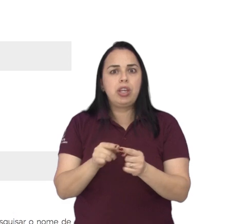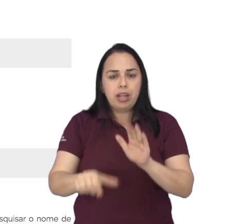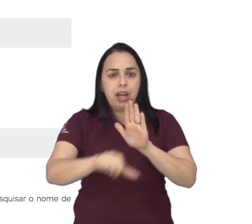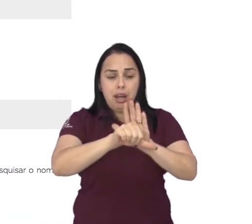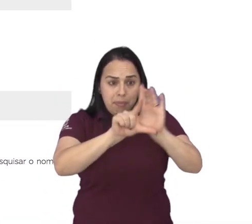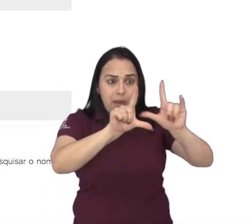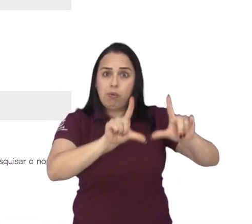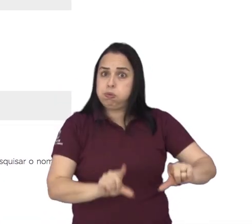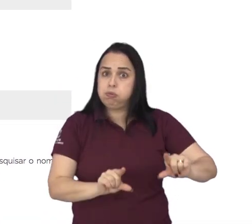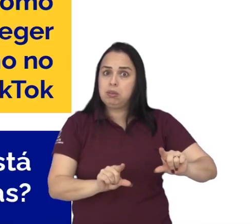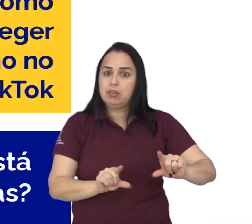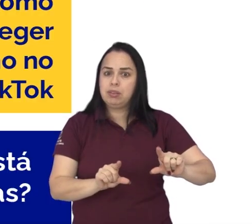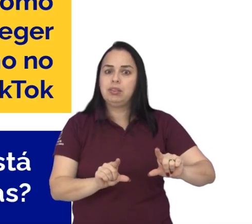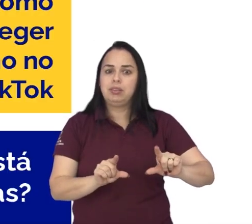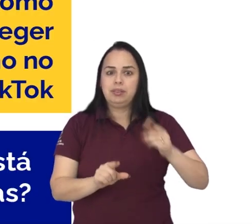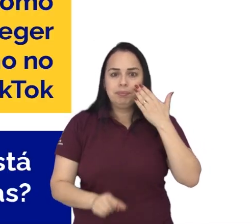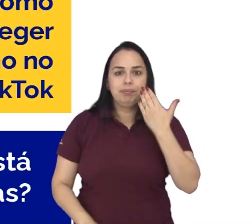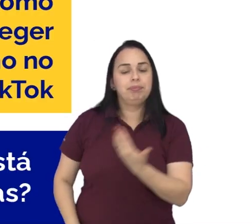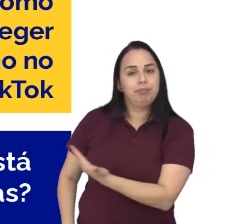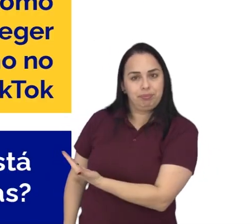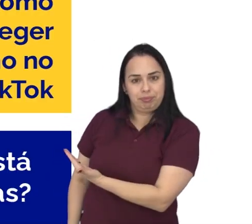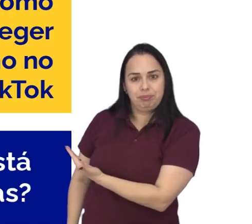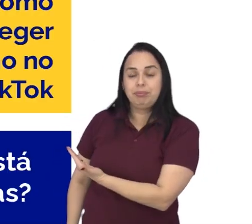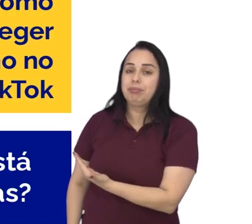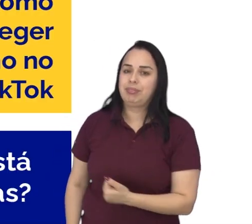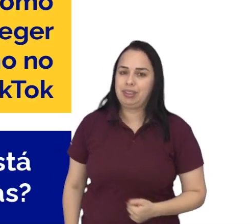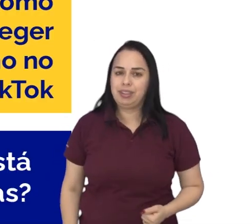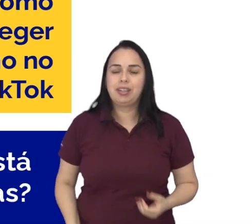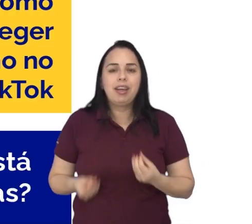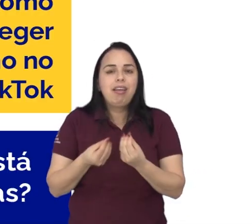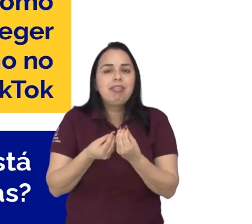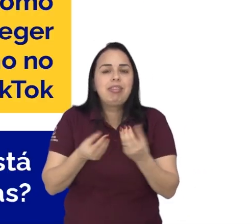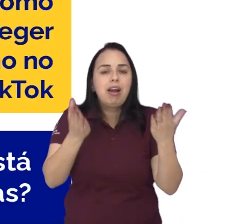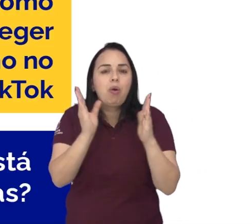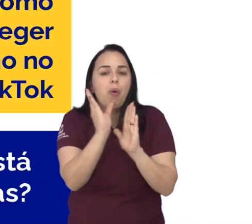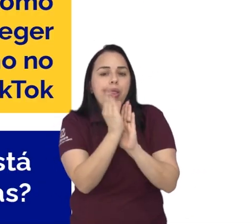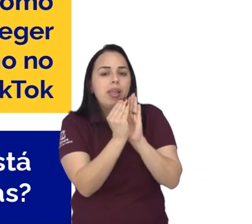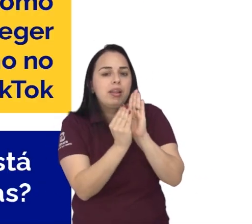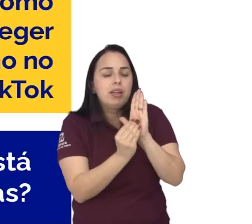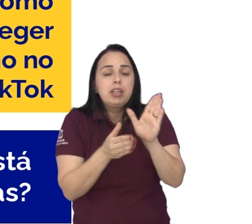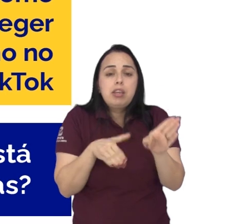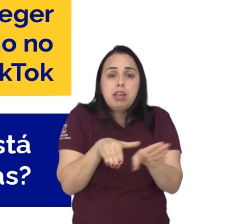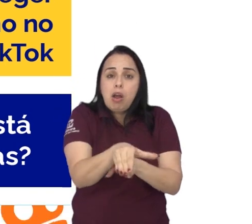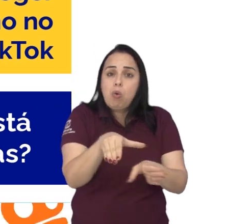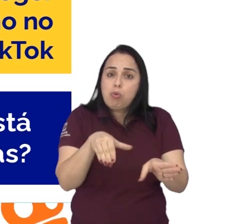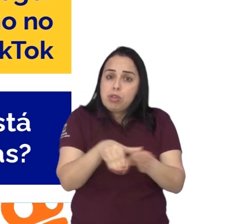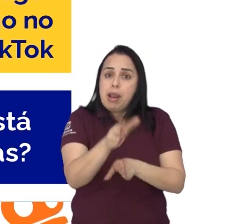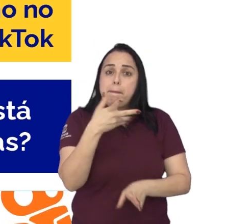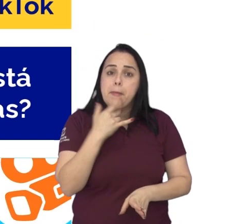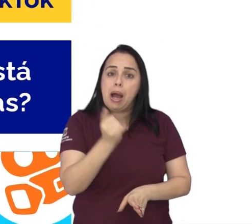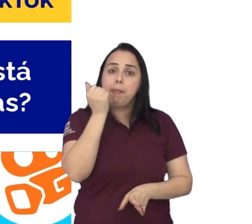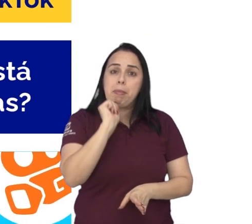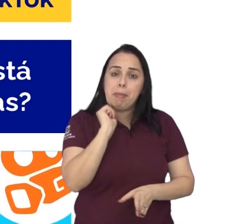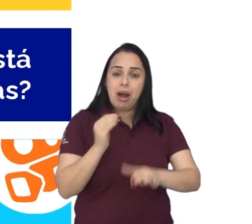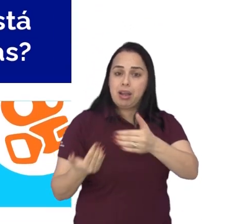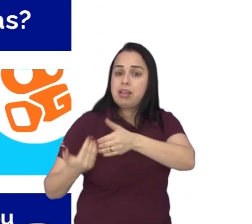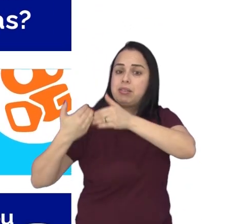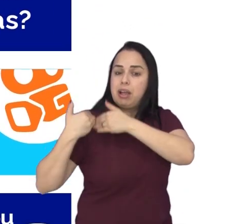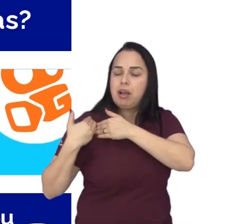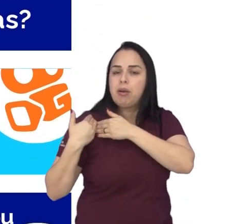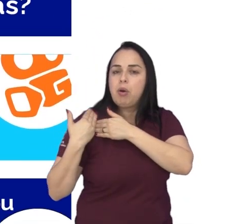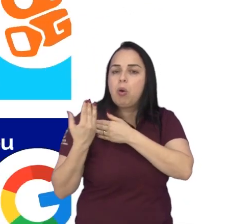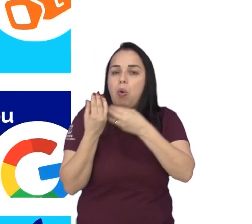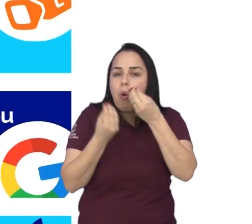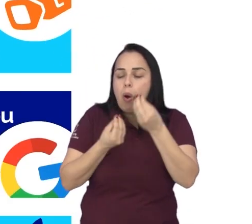combater esse tipo de crime. O site de Boa na Rede oferece conteúdos que mostram aos responsáveis como